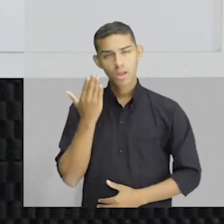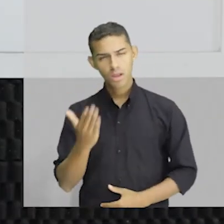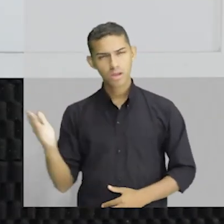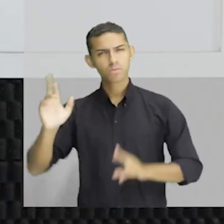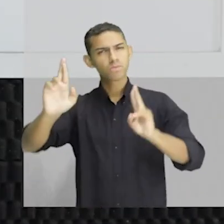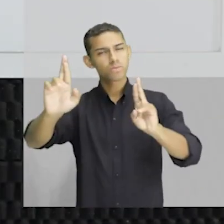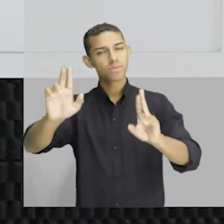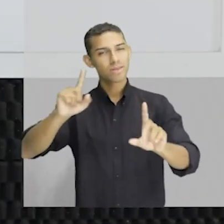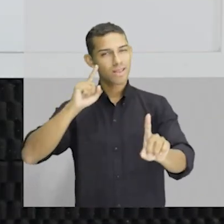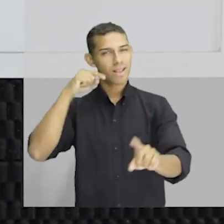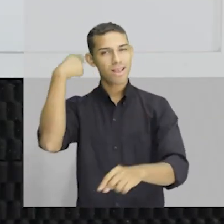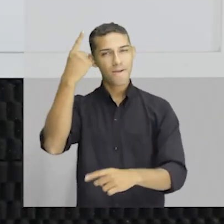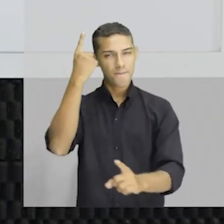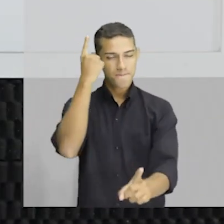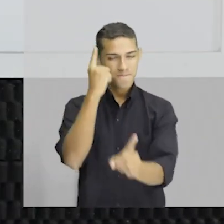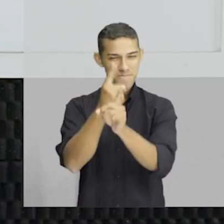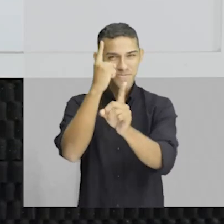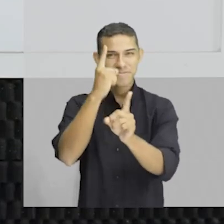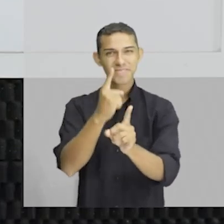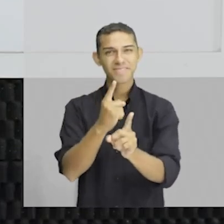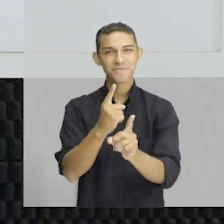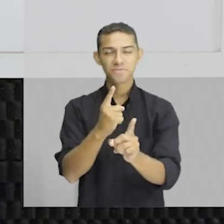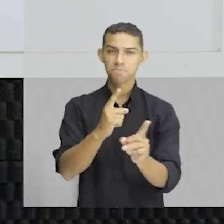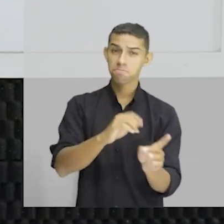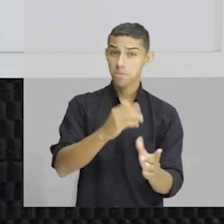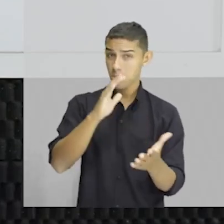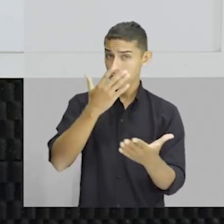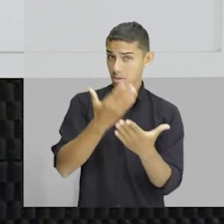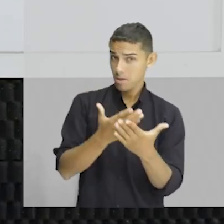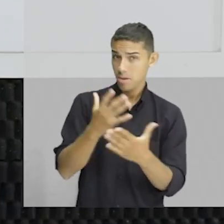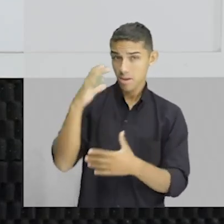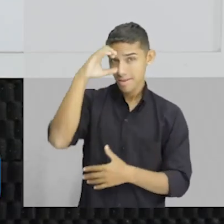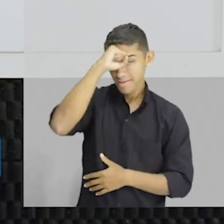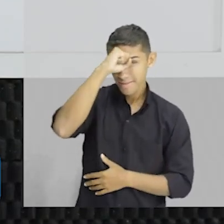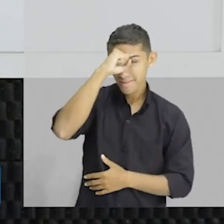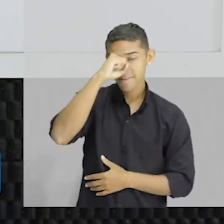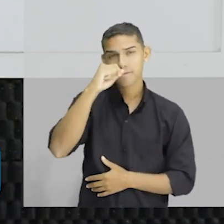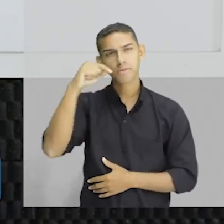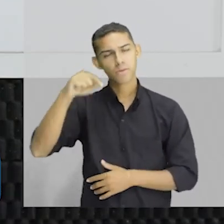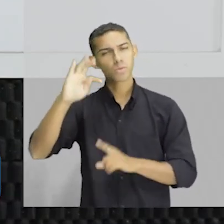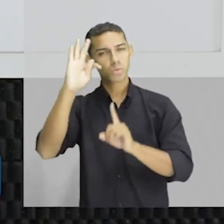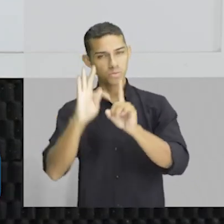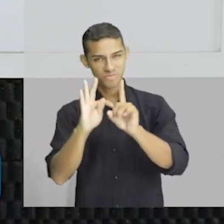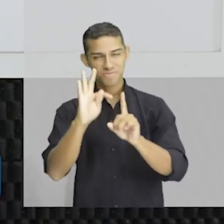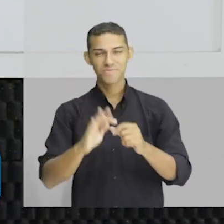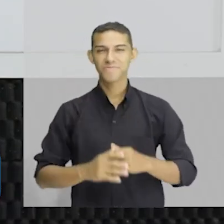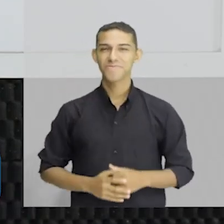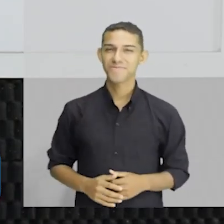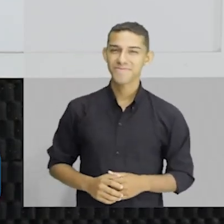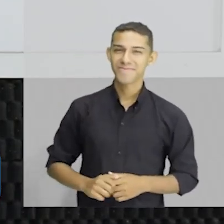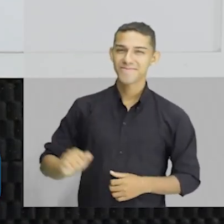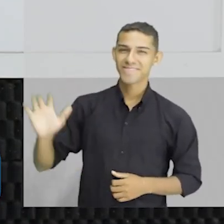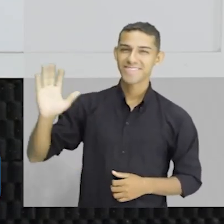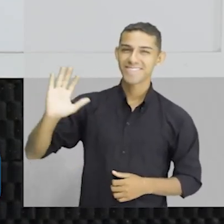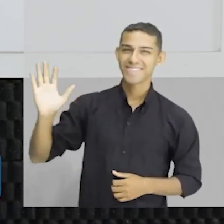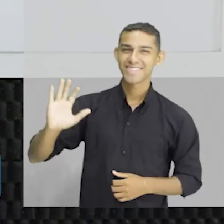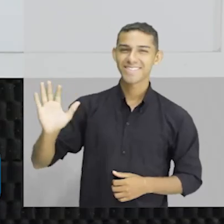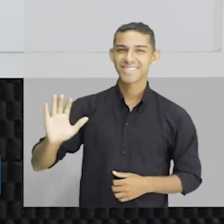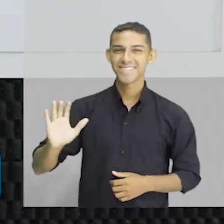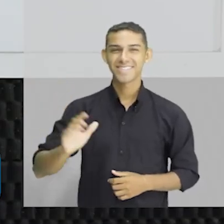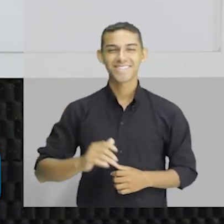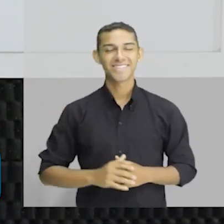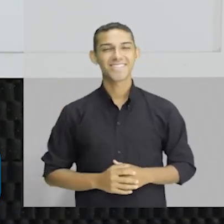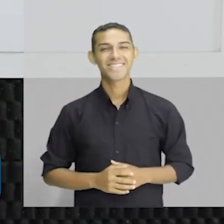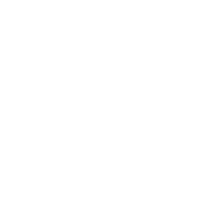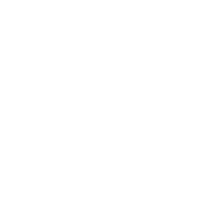espero vocês no nosso próximo vídeo próximo à questão ainda de termologia tá bom tchau tchau até